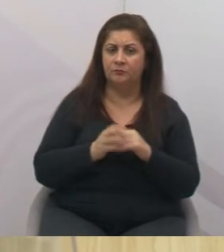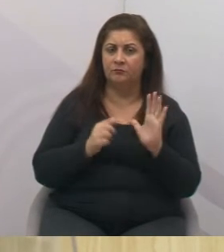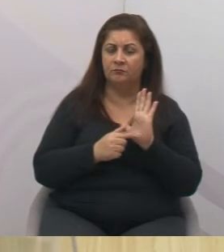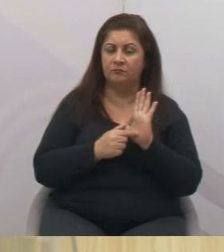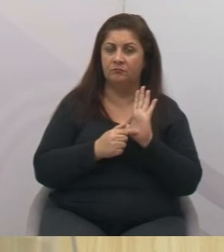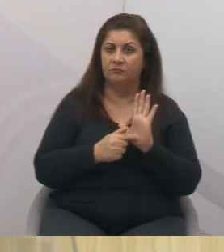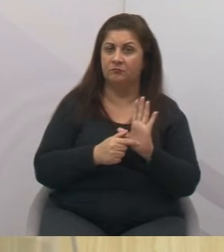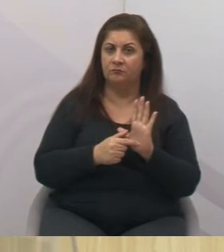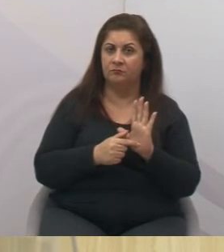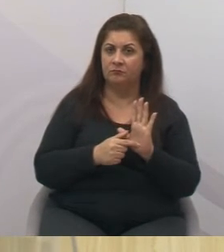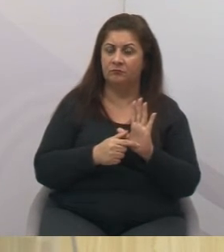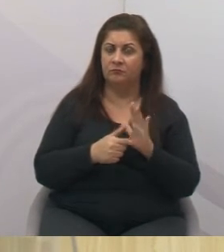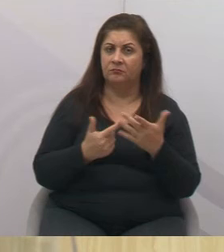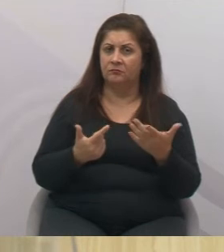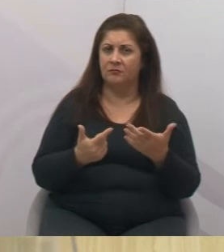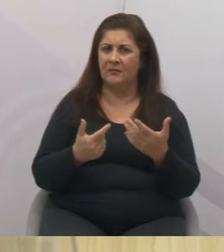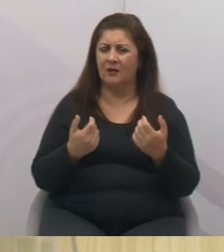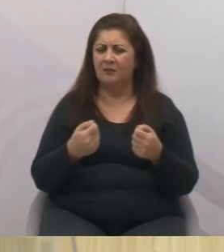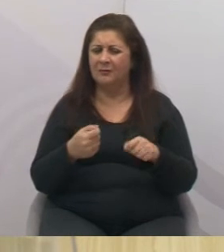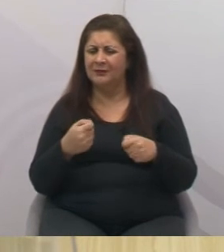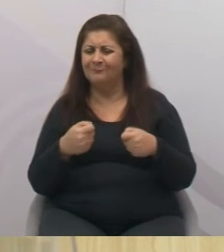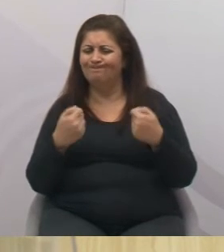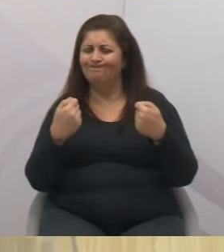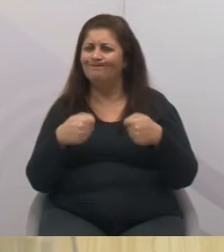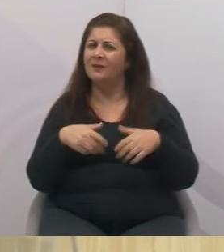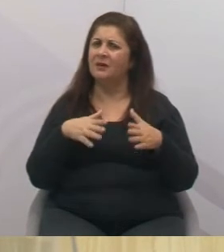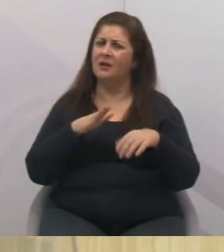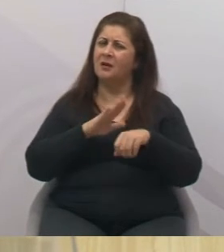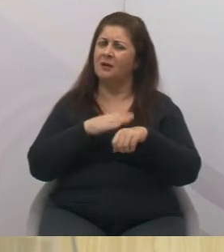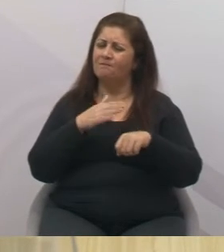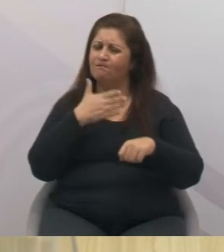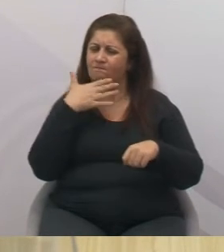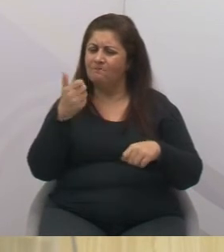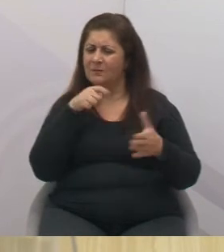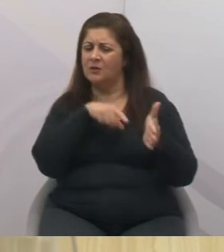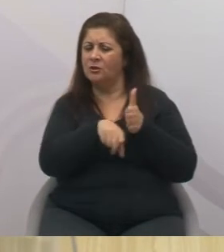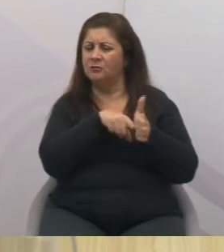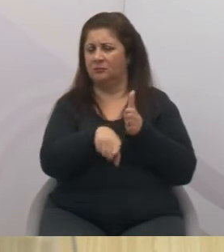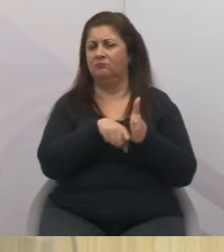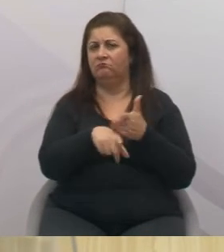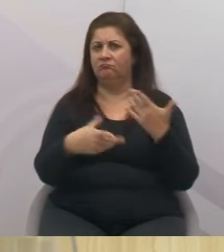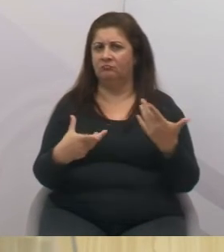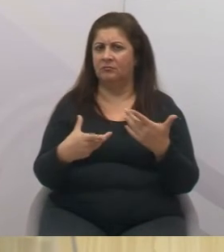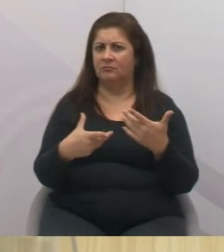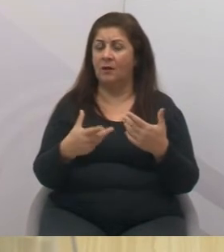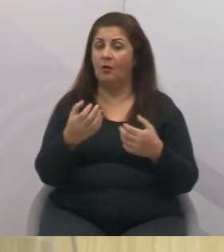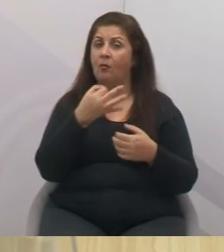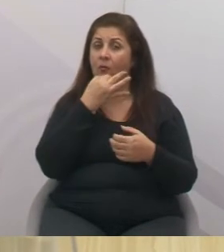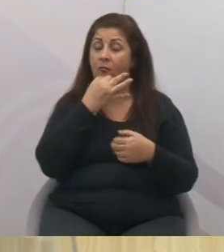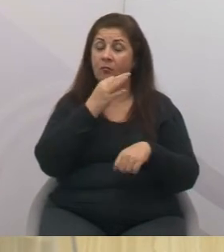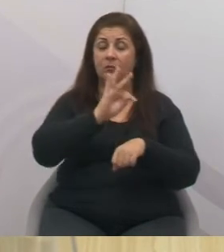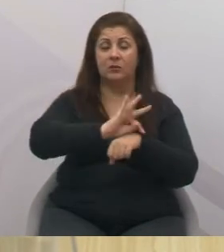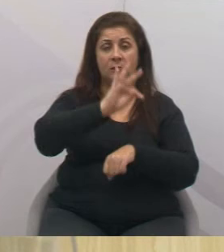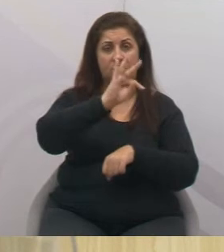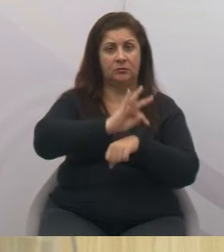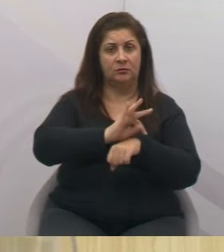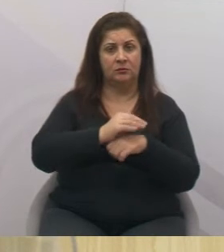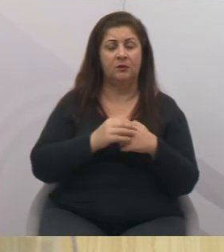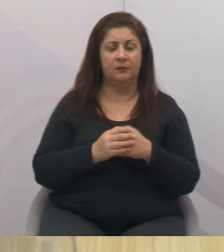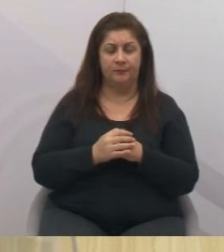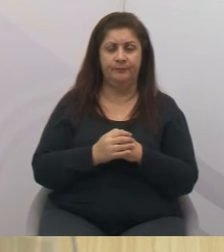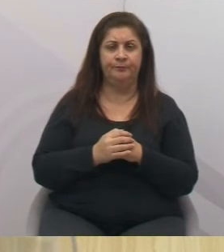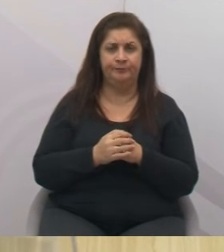demonstre-se insuficiente ou inconsistente, devidamente acompanhado pelo parecer técnico ambiental, ao qual deverá